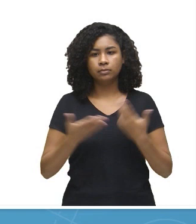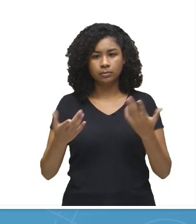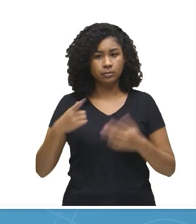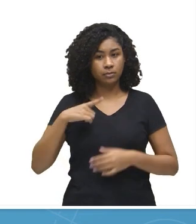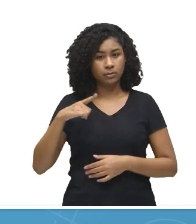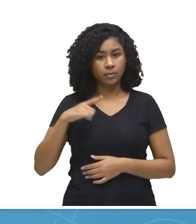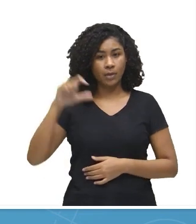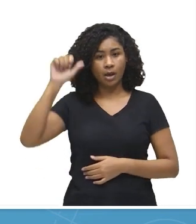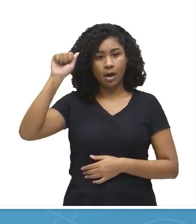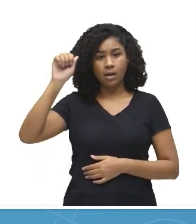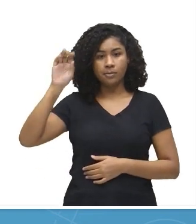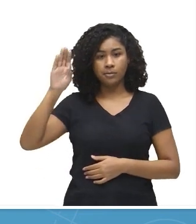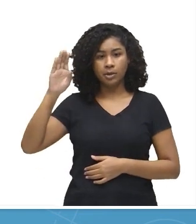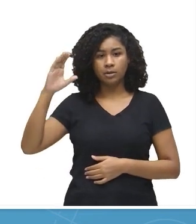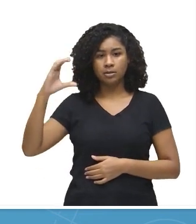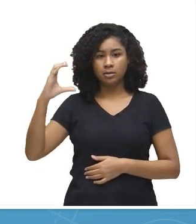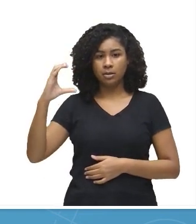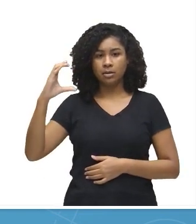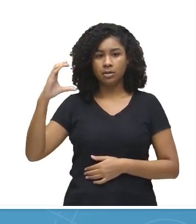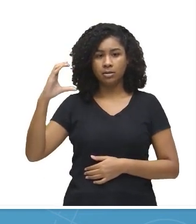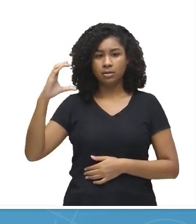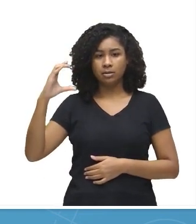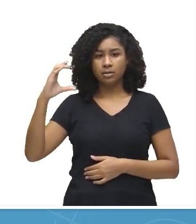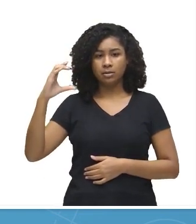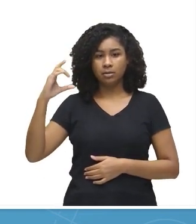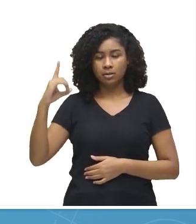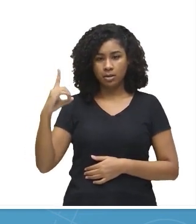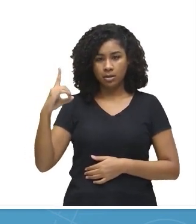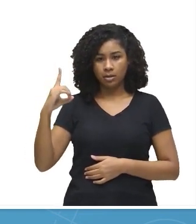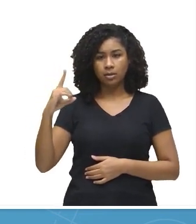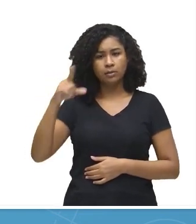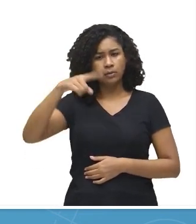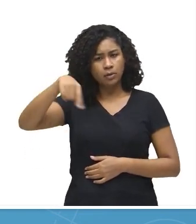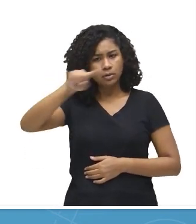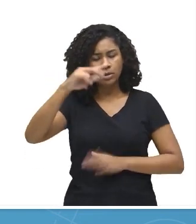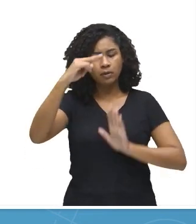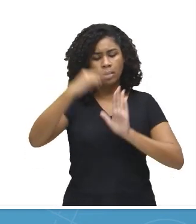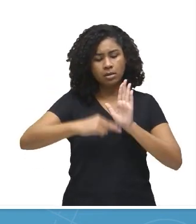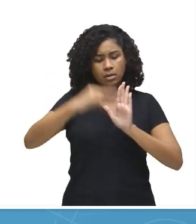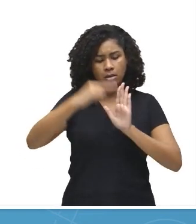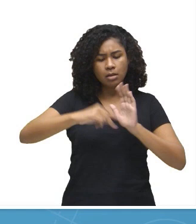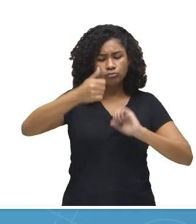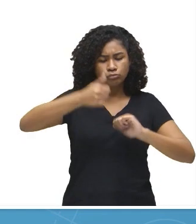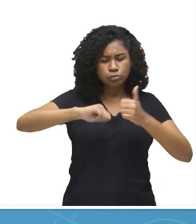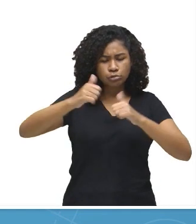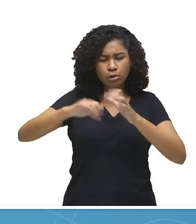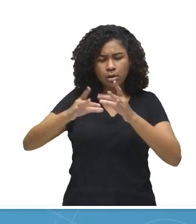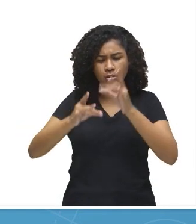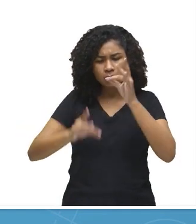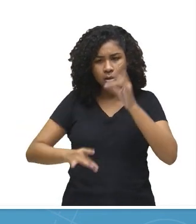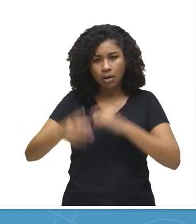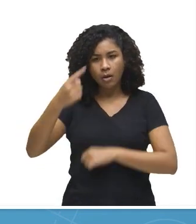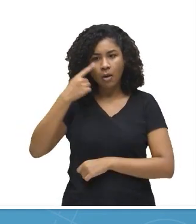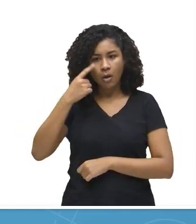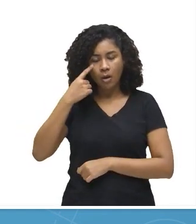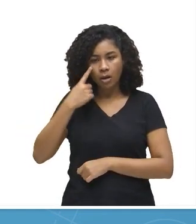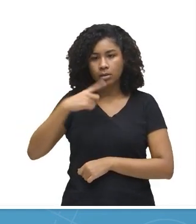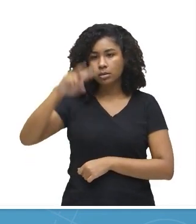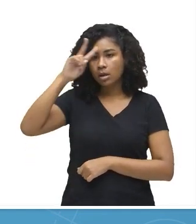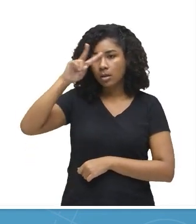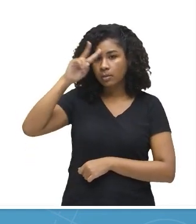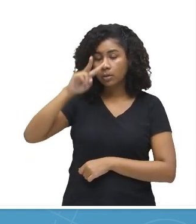4 alternativas. Você vai analisar cada uma dessas alternativas, tá bom? Sempre com referência aqui ao